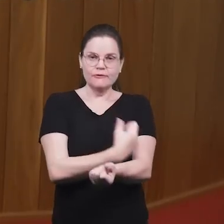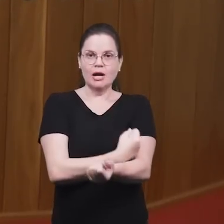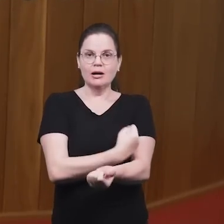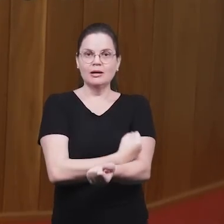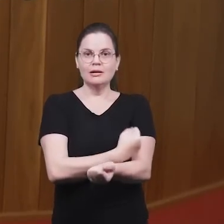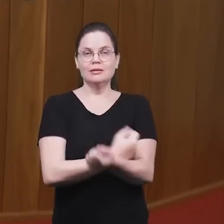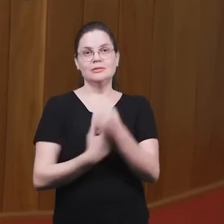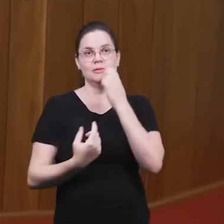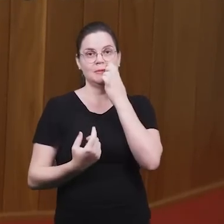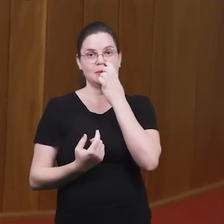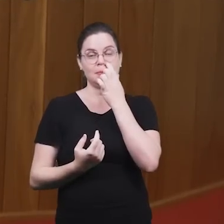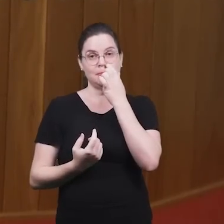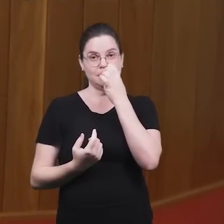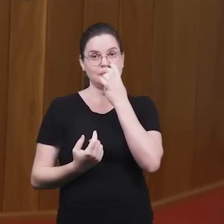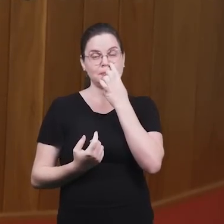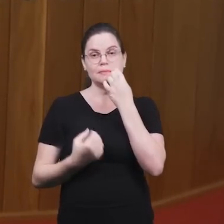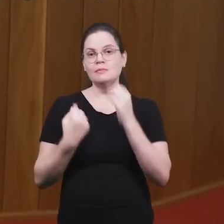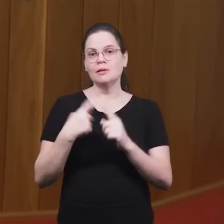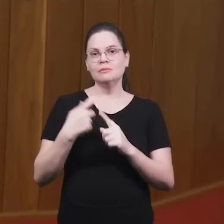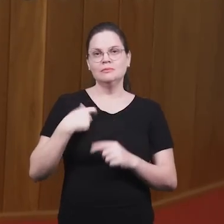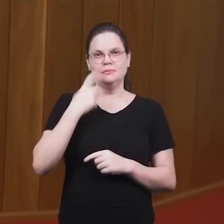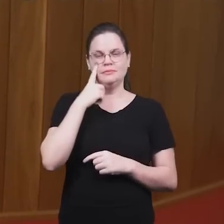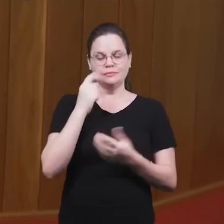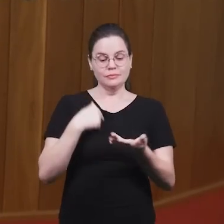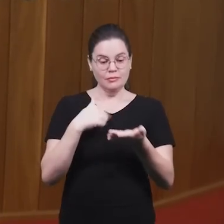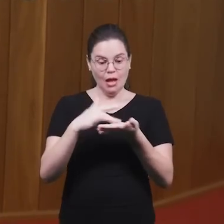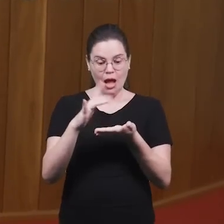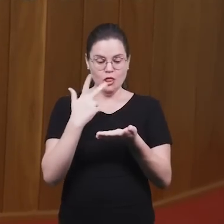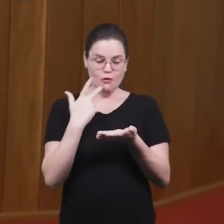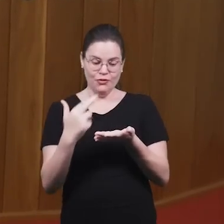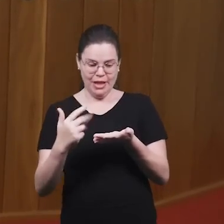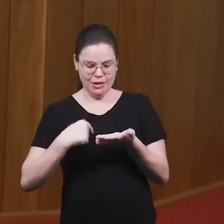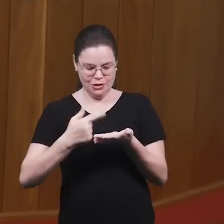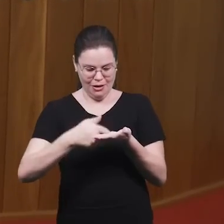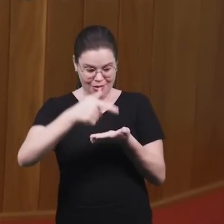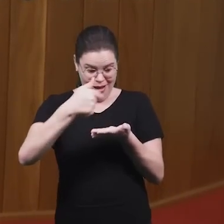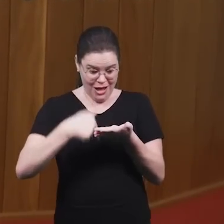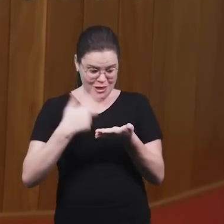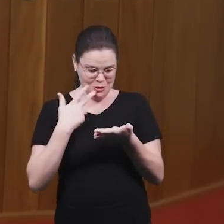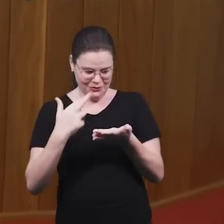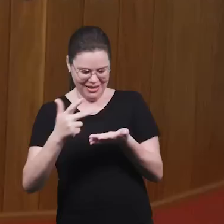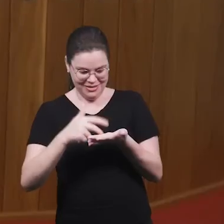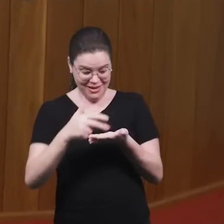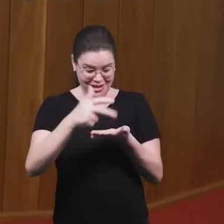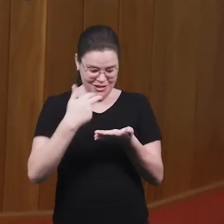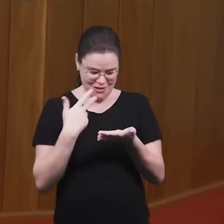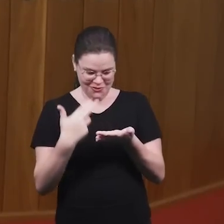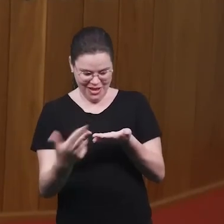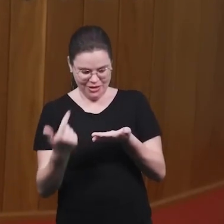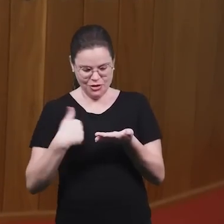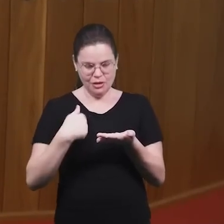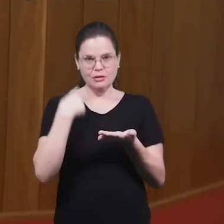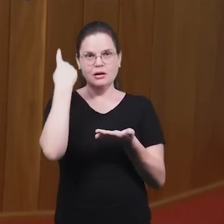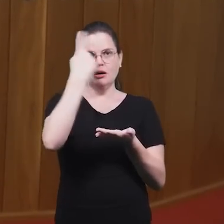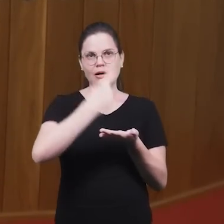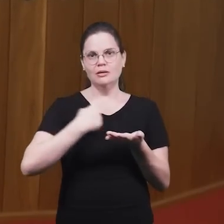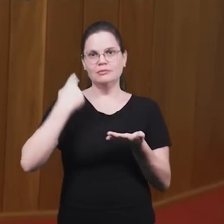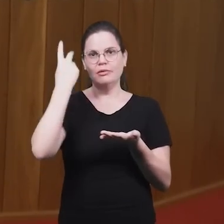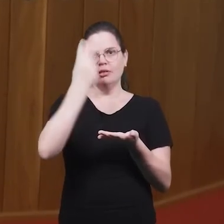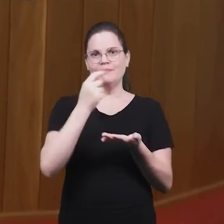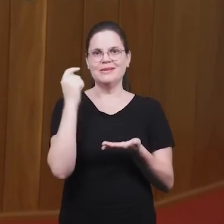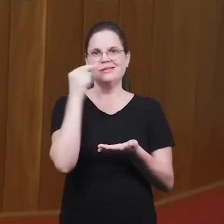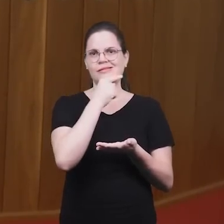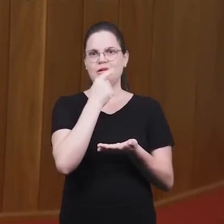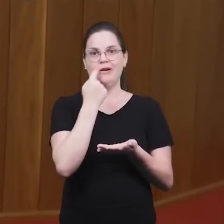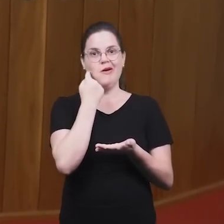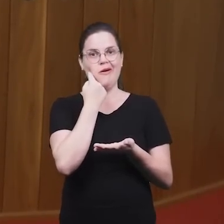fica pensando assim, olha, agora tem uma outra novidade, eu vou ver. Agora tem uma... E aí, ó, passa o tempo, você não escova